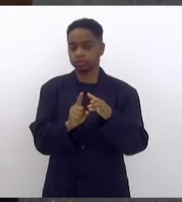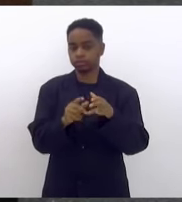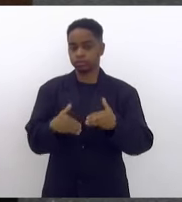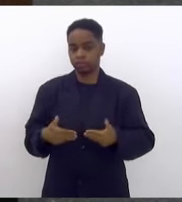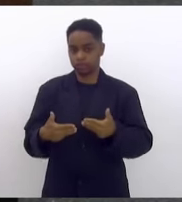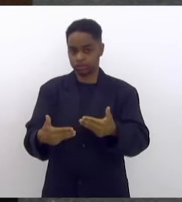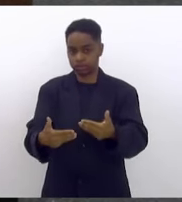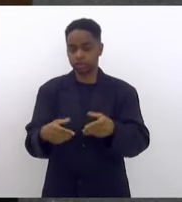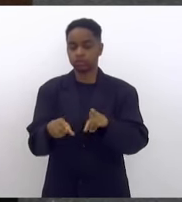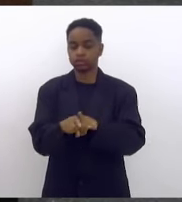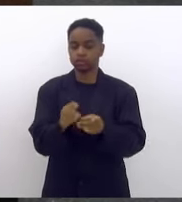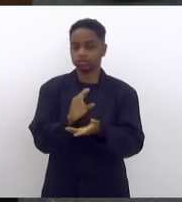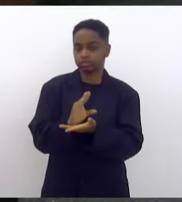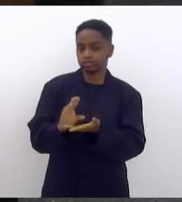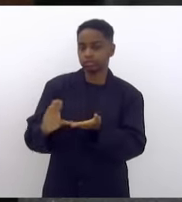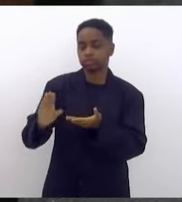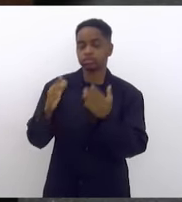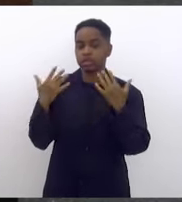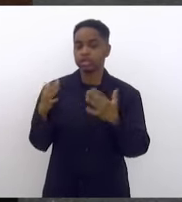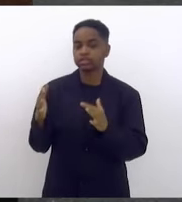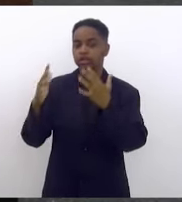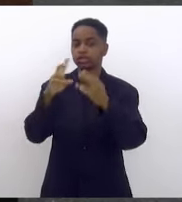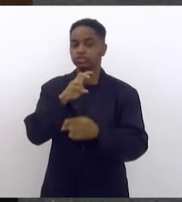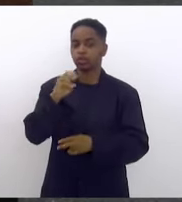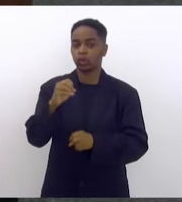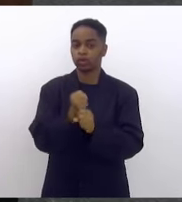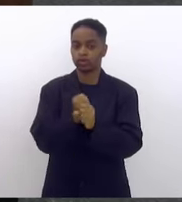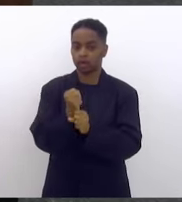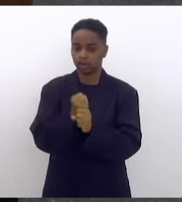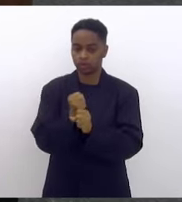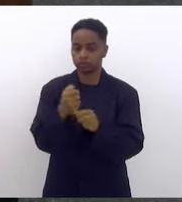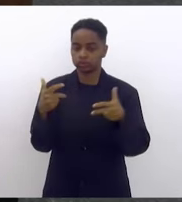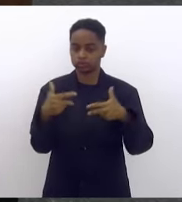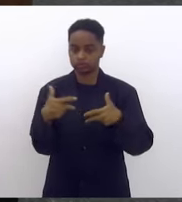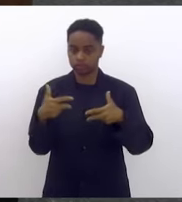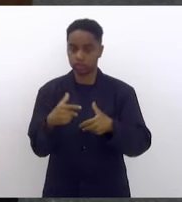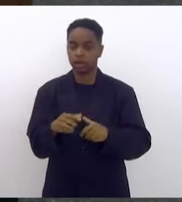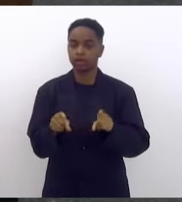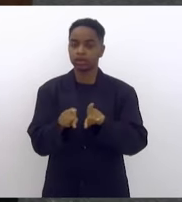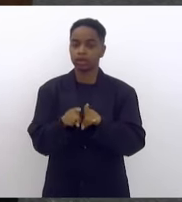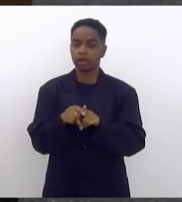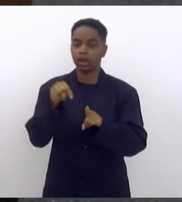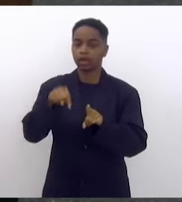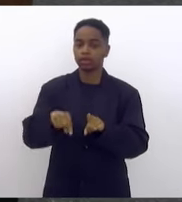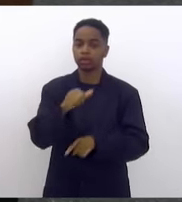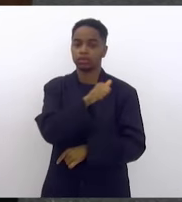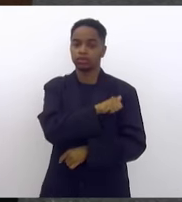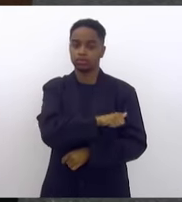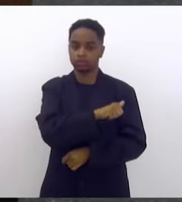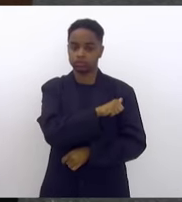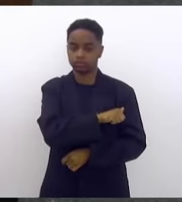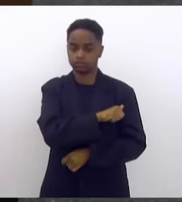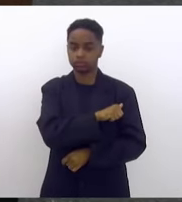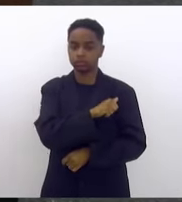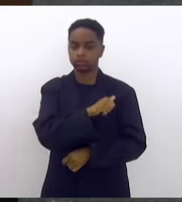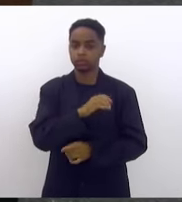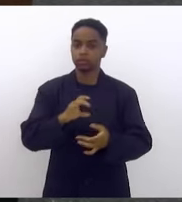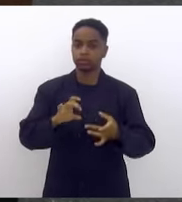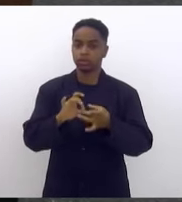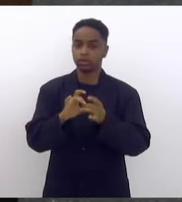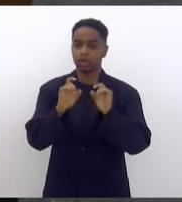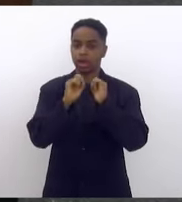aportando recurso para a celebração dos 50 anos do hip-hop, e o Estado do Rio de Janeiro, através da